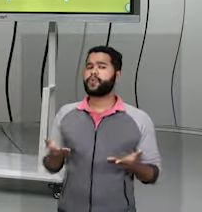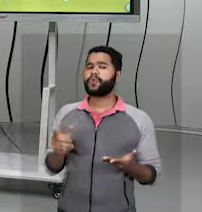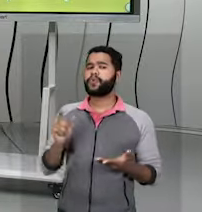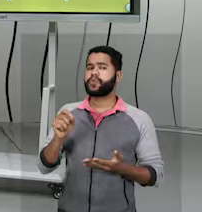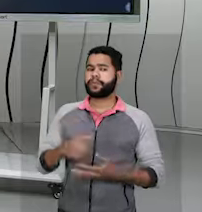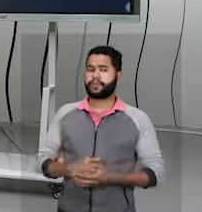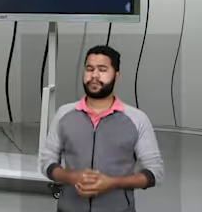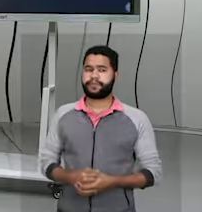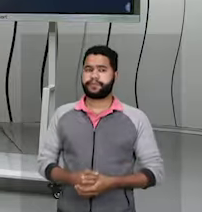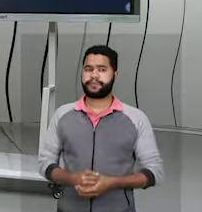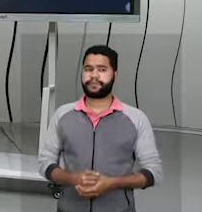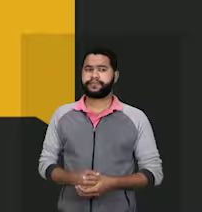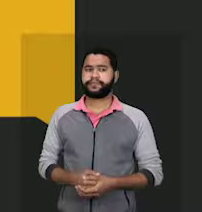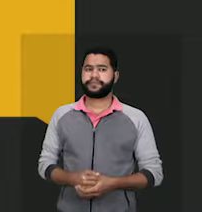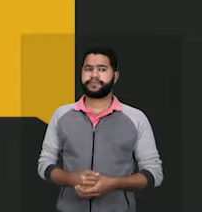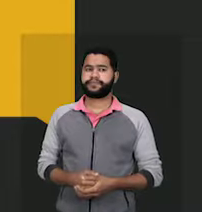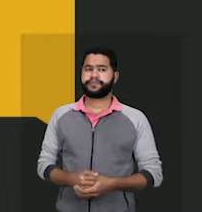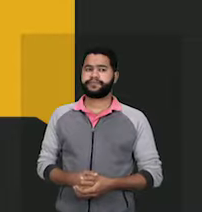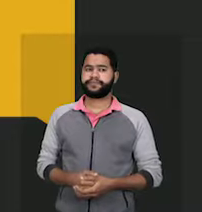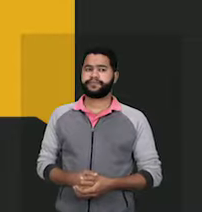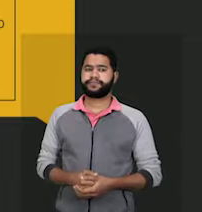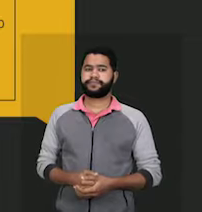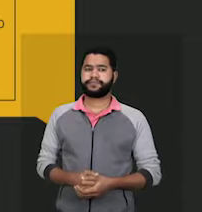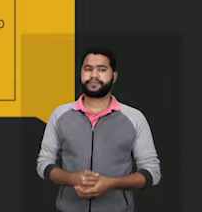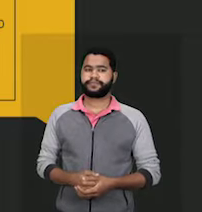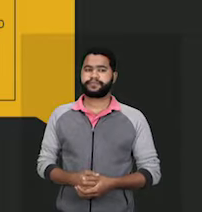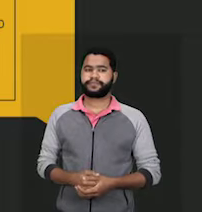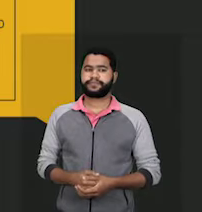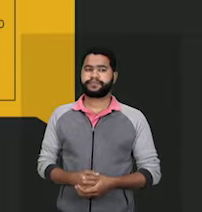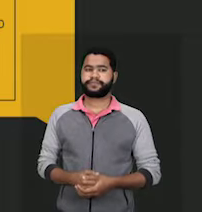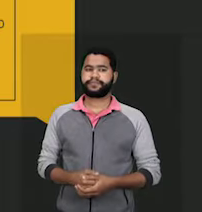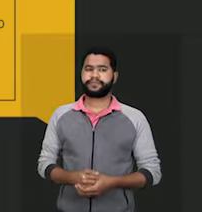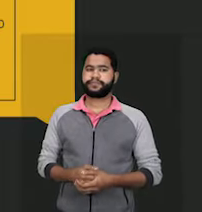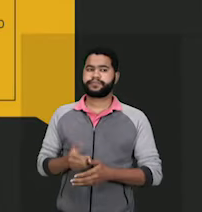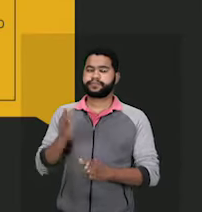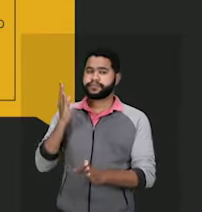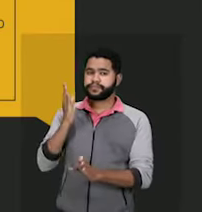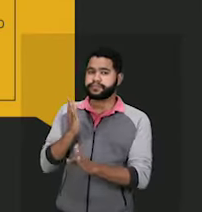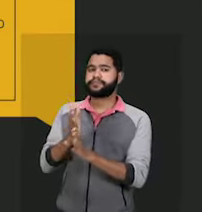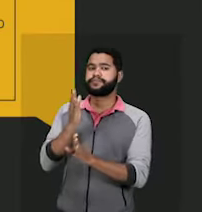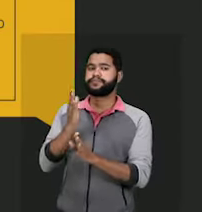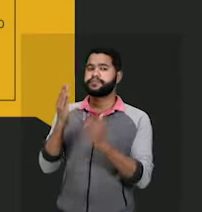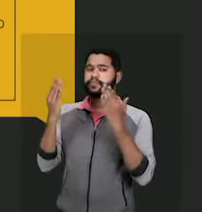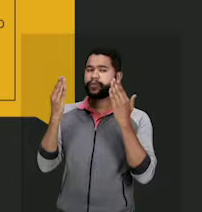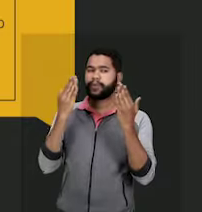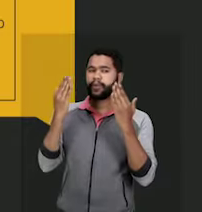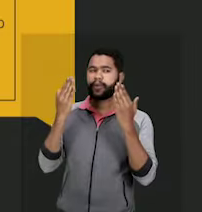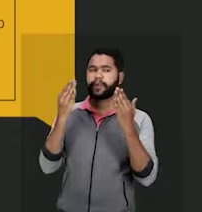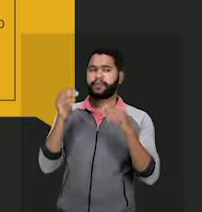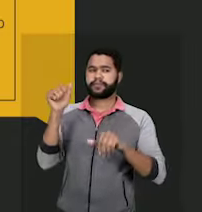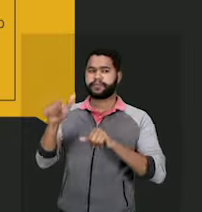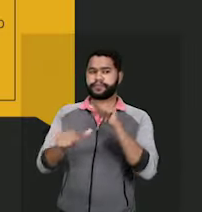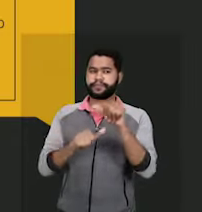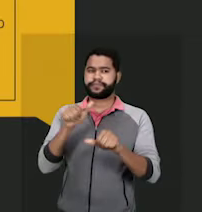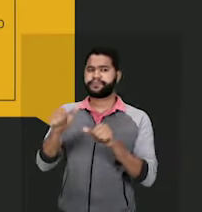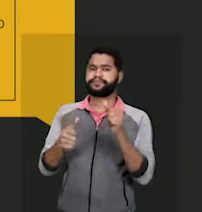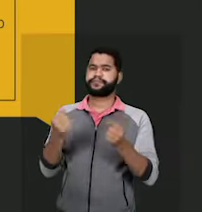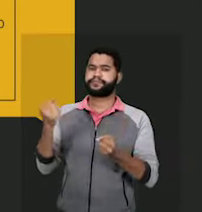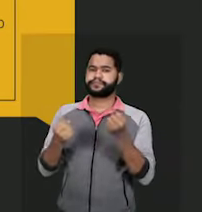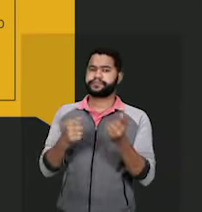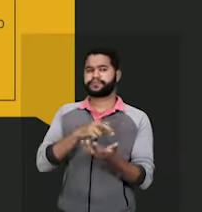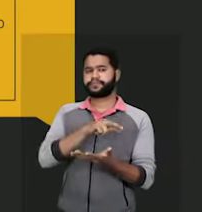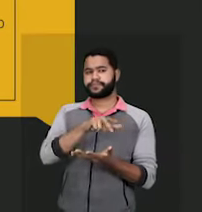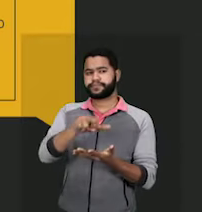nessa aula E aí é identificar e comparar transformações dos